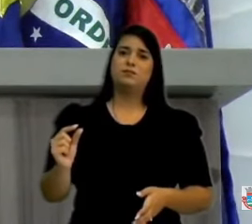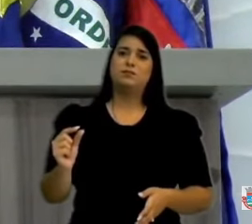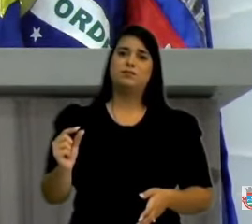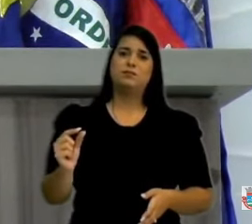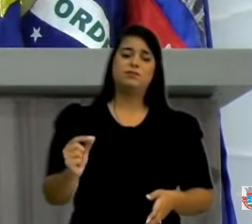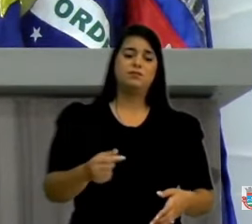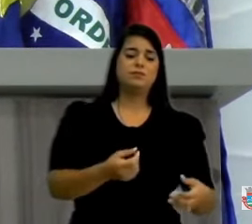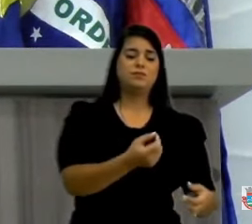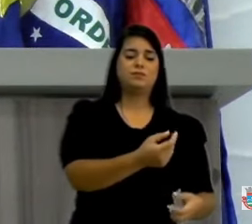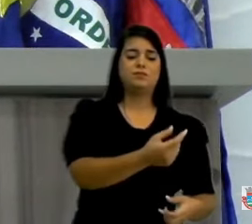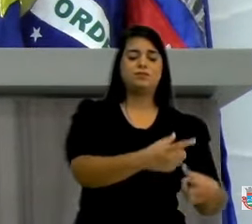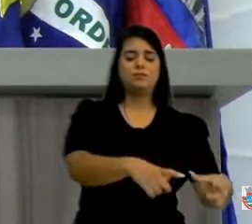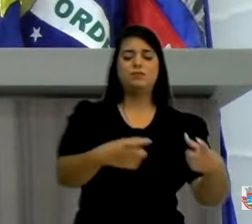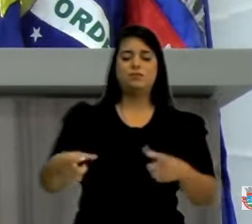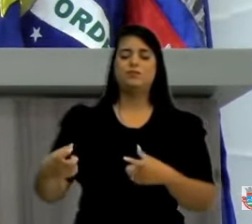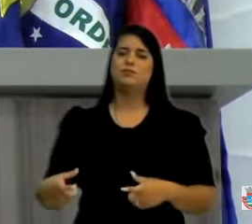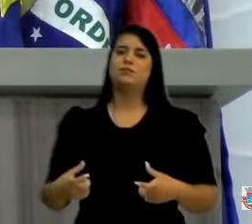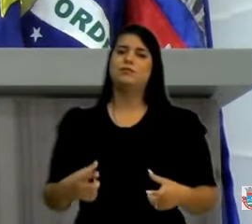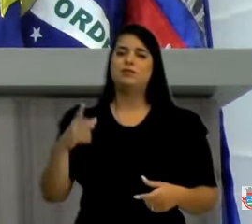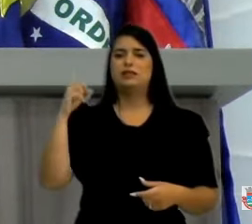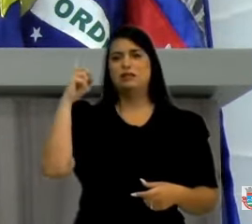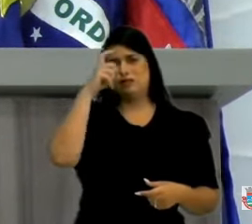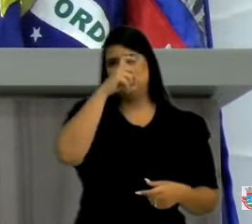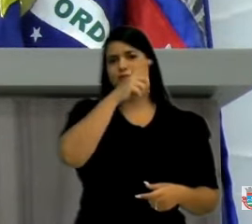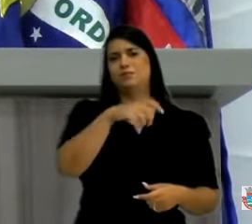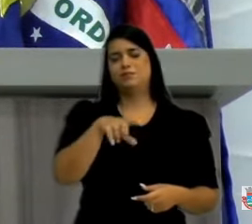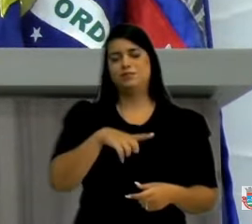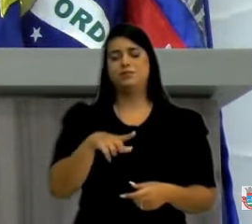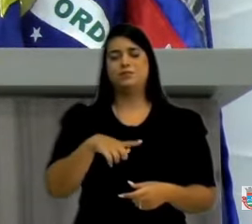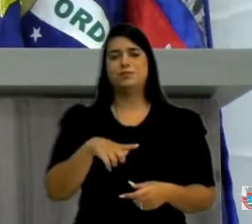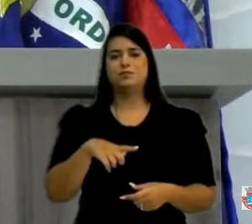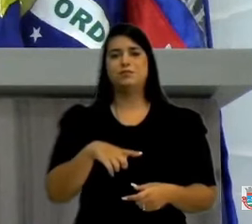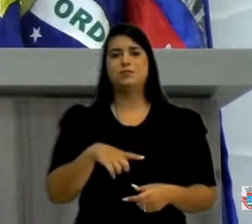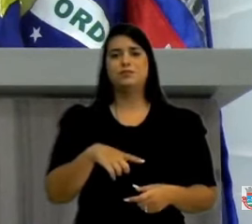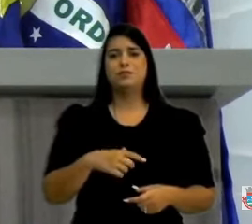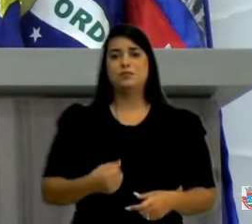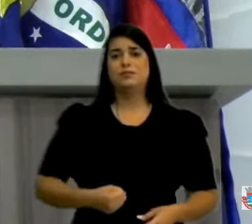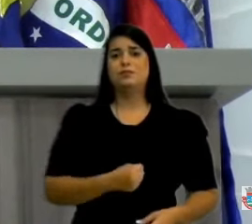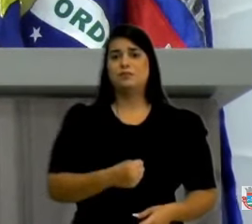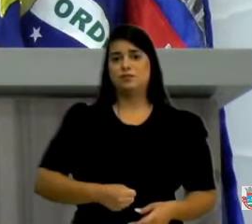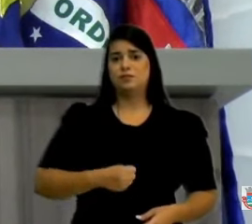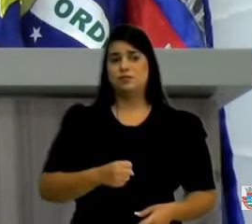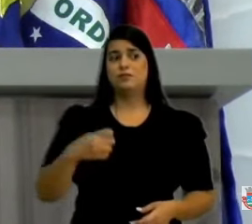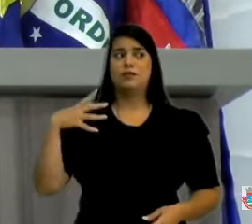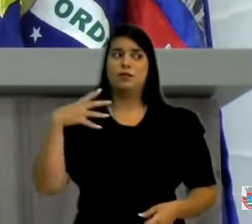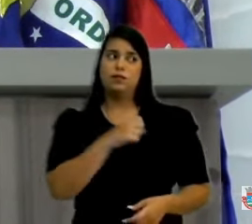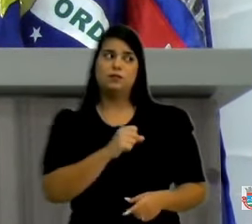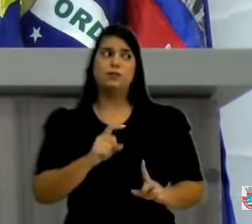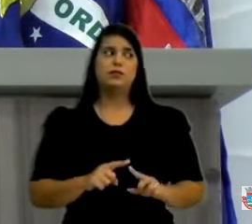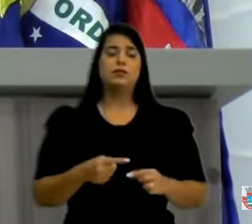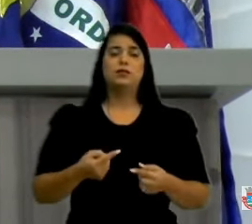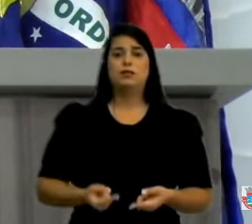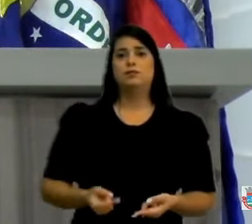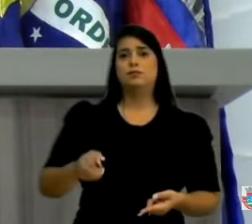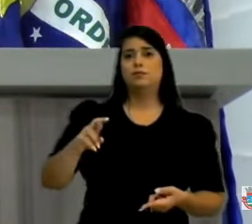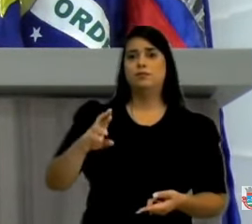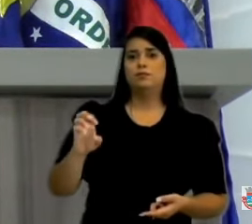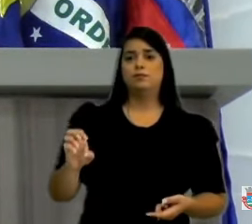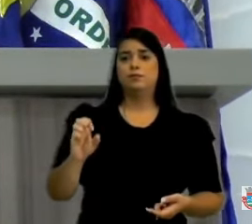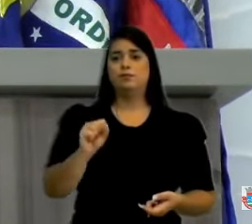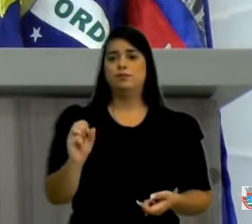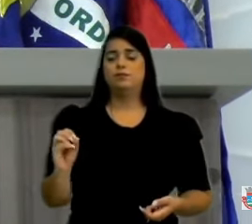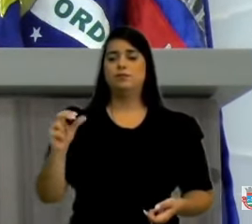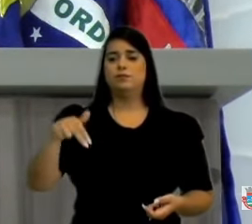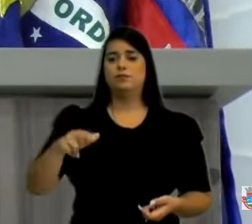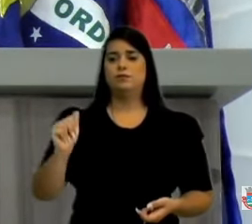e, infelizmente, as dificuldades são enormes. As tomografias ainda estão saindo mais rápido, mas as ressonâncias, só